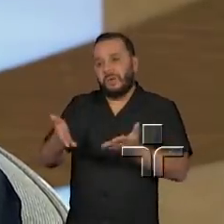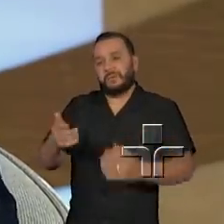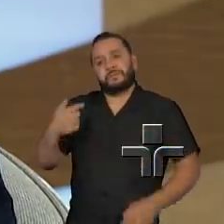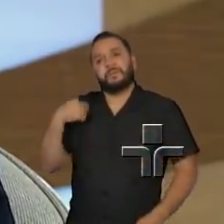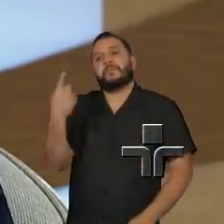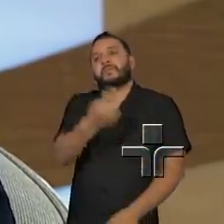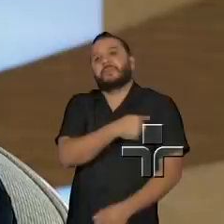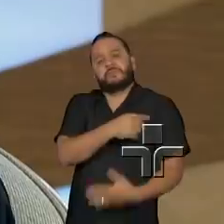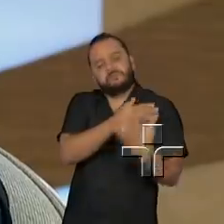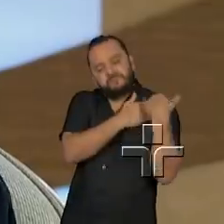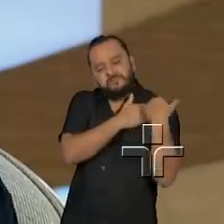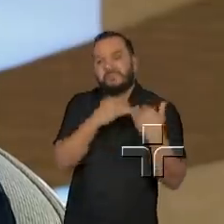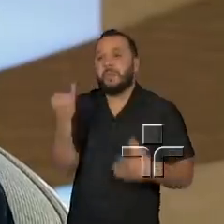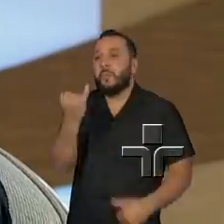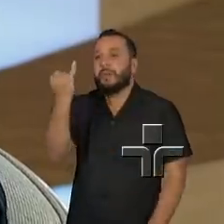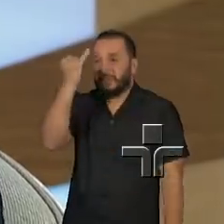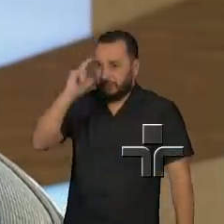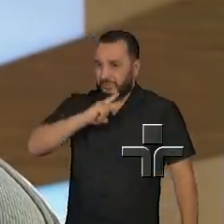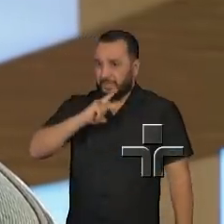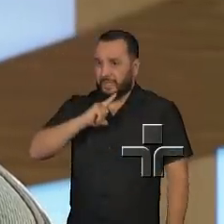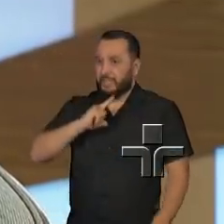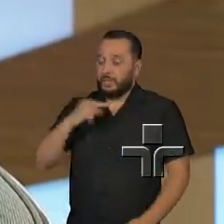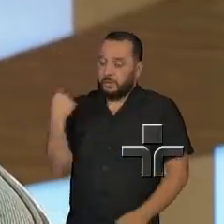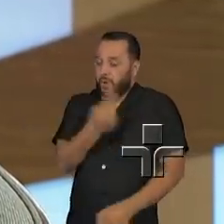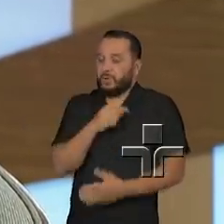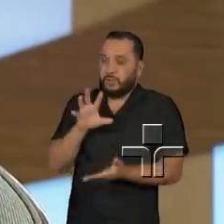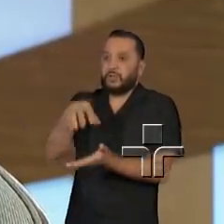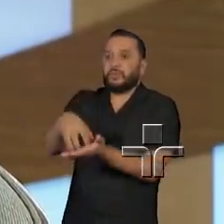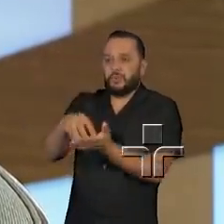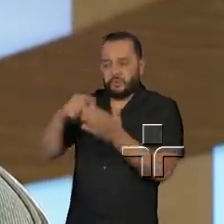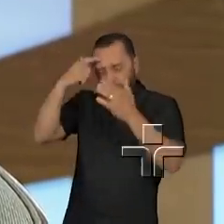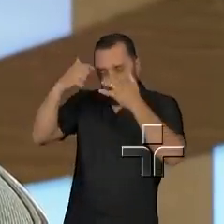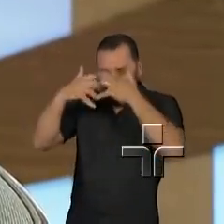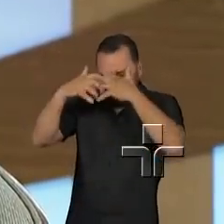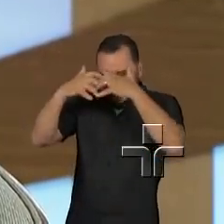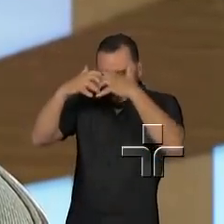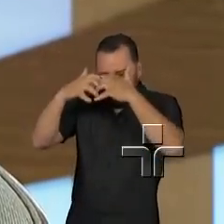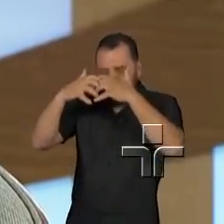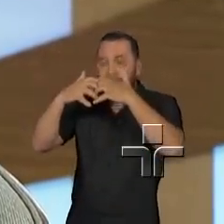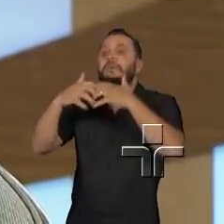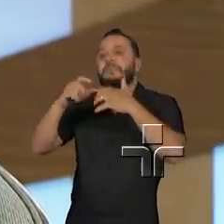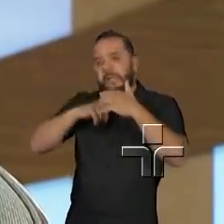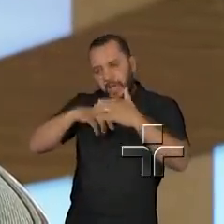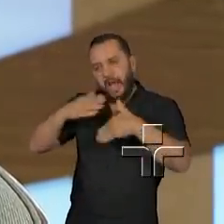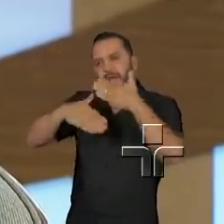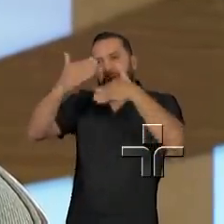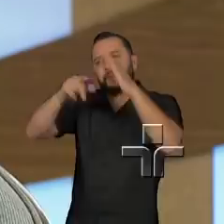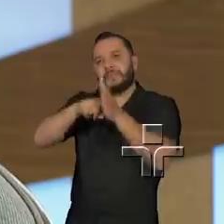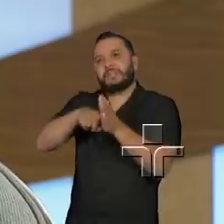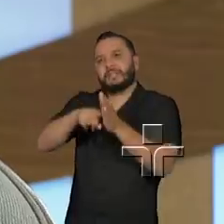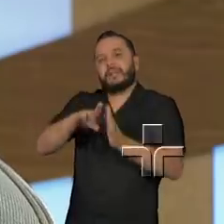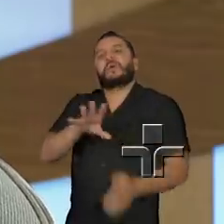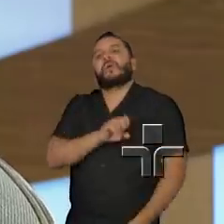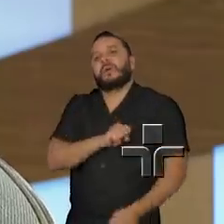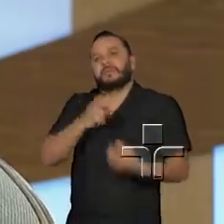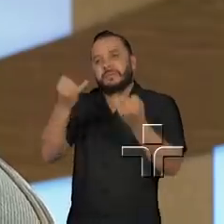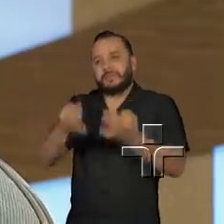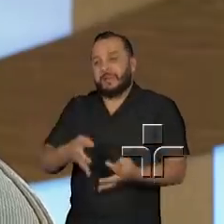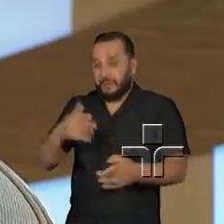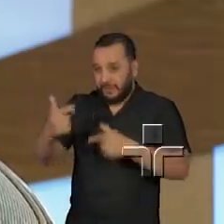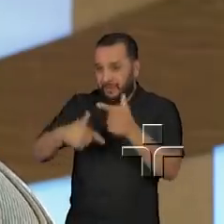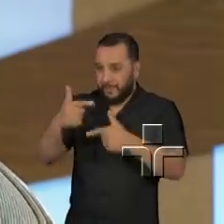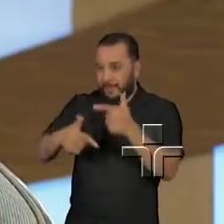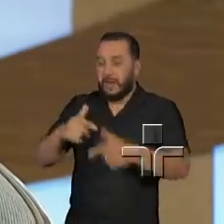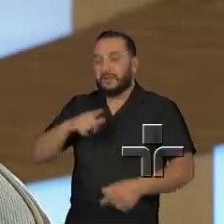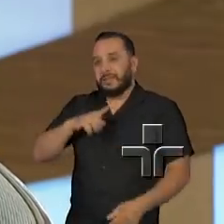um papel importante. E o nosso Instituto do Cérebro tem avançado nessas pesquisas. Eu gosto de falar, por exemplo, do trabalho publicado pelo Draulio